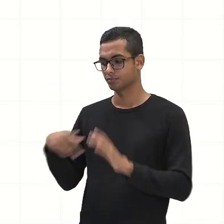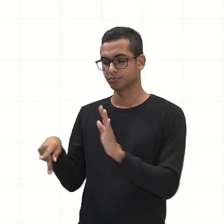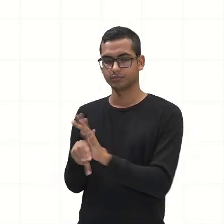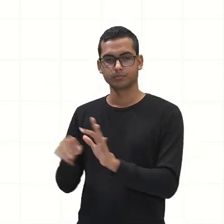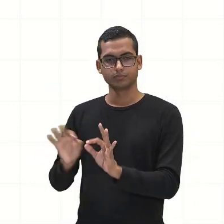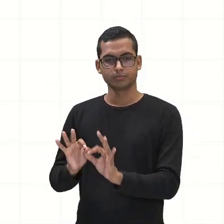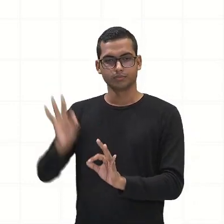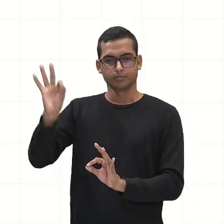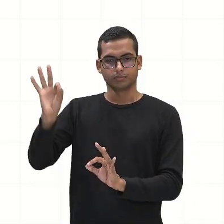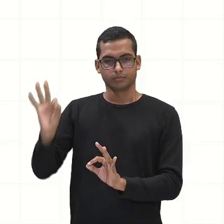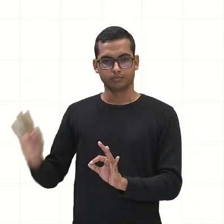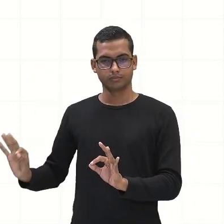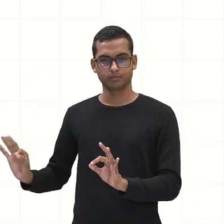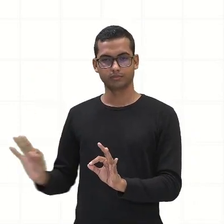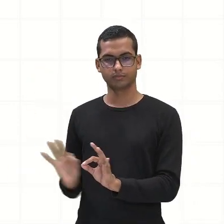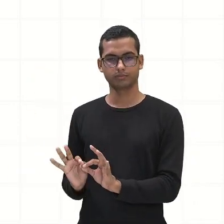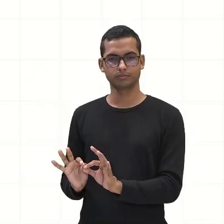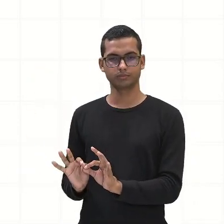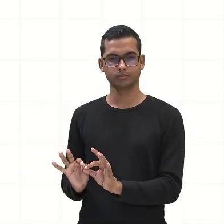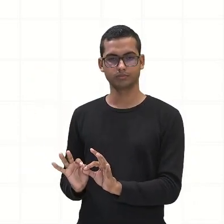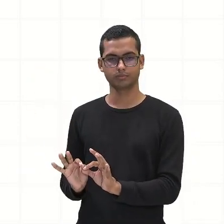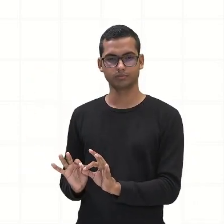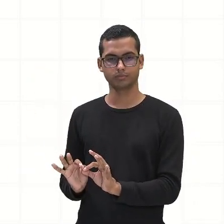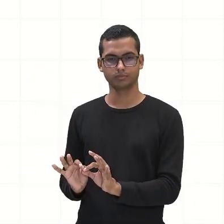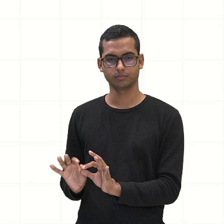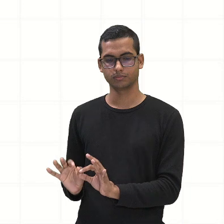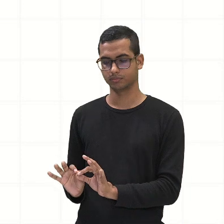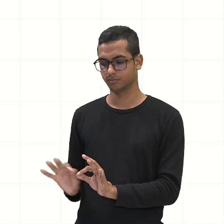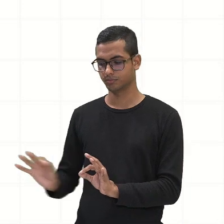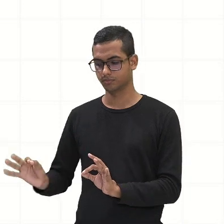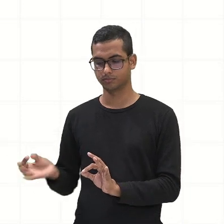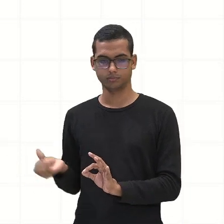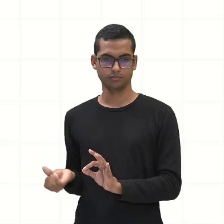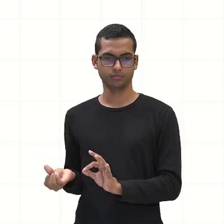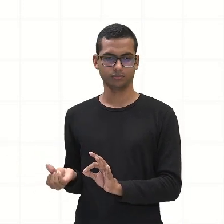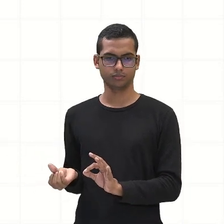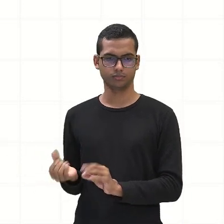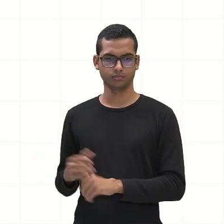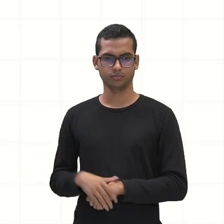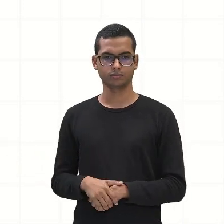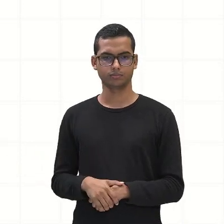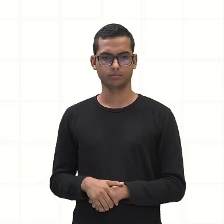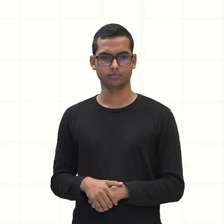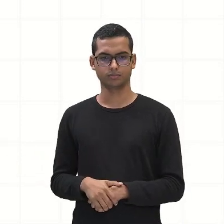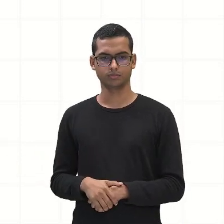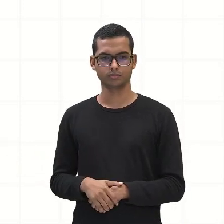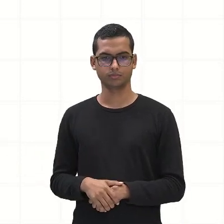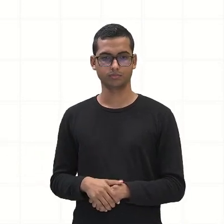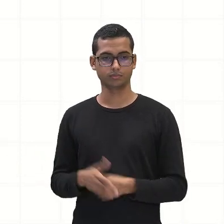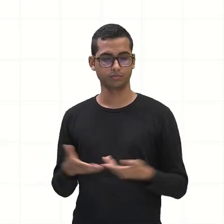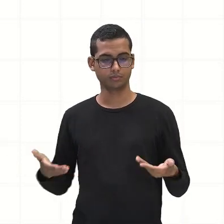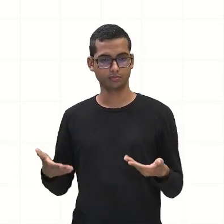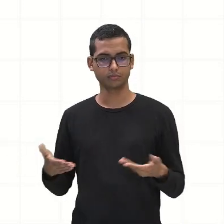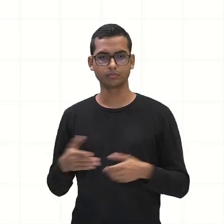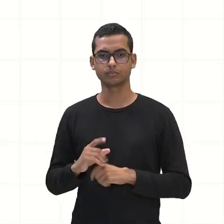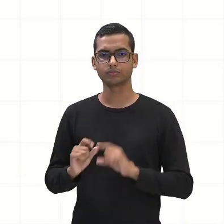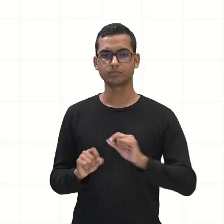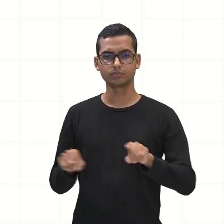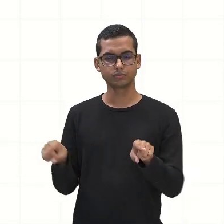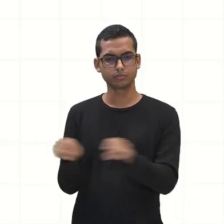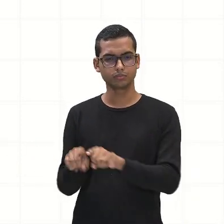esse lado aqui, ó, mede 6. Correto? Só que de D, ele é proporcional a quem? De